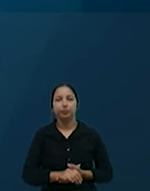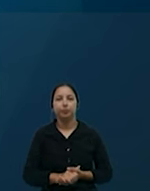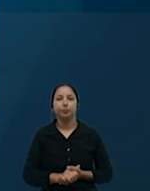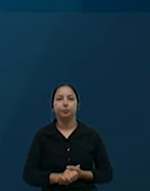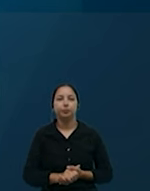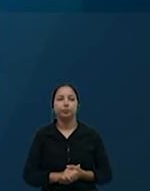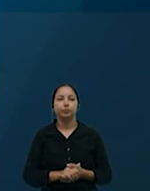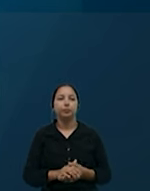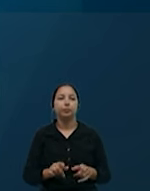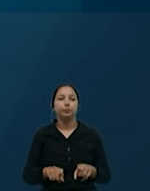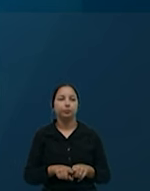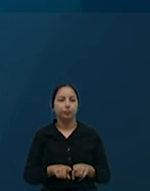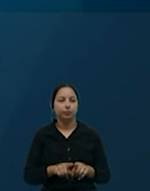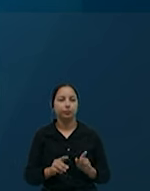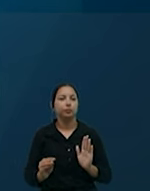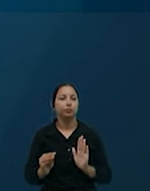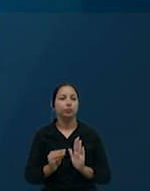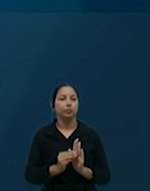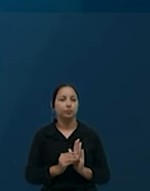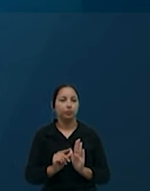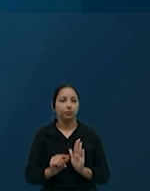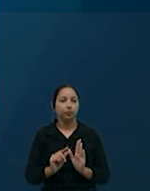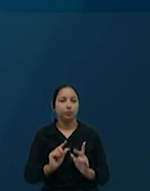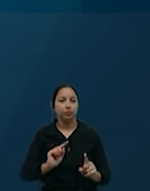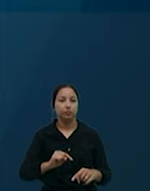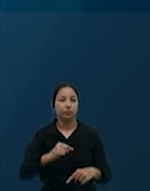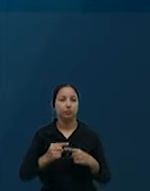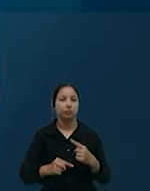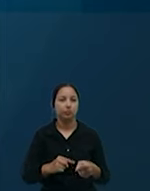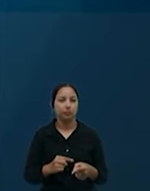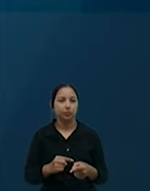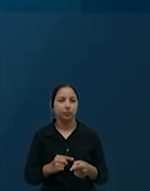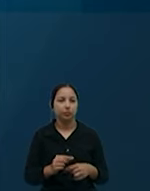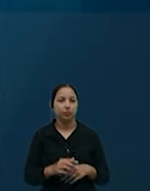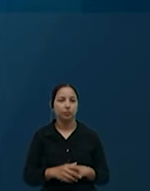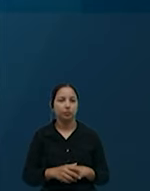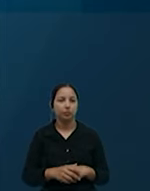Também anoto que, na sequência da votação,